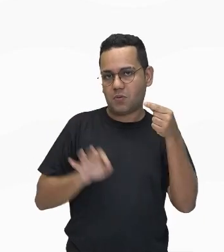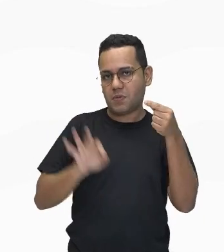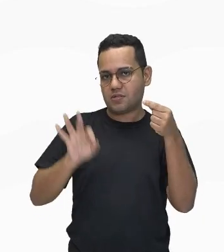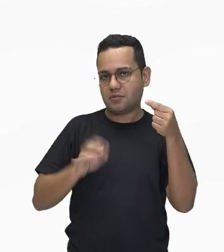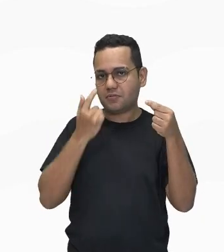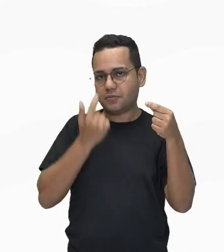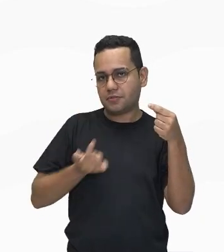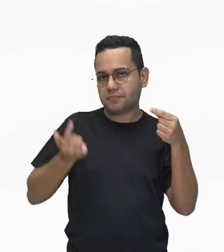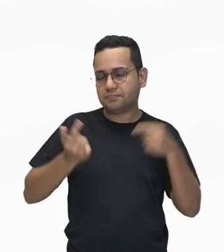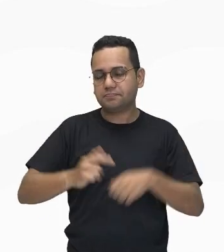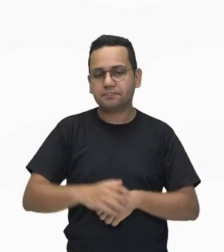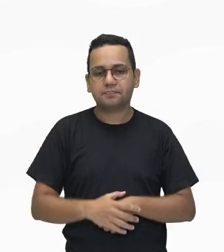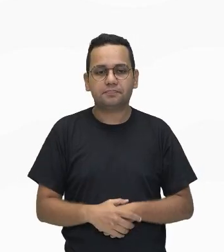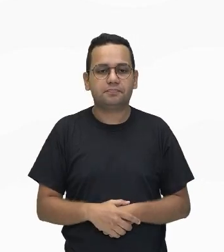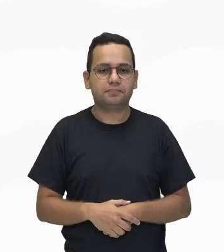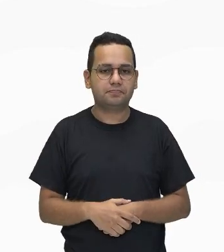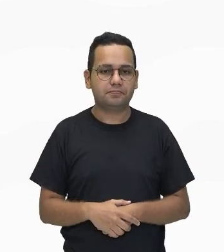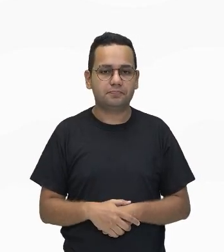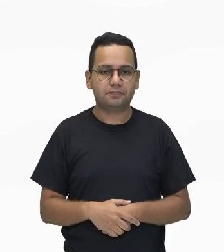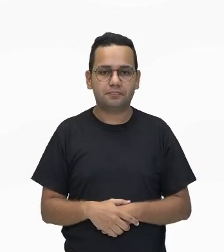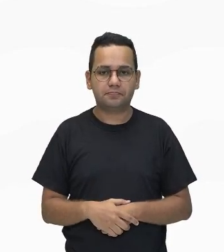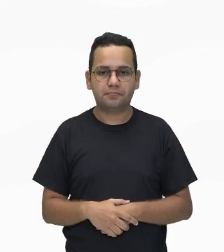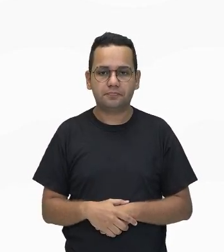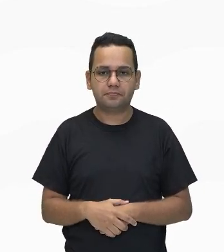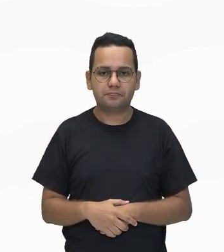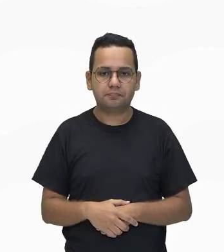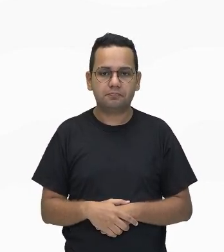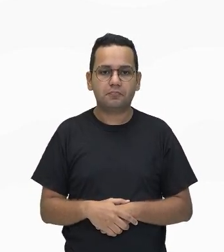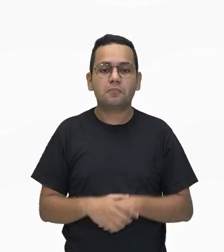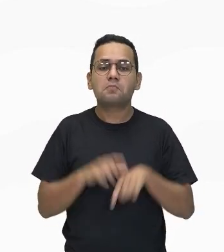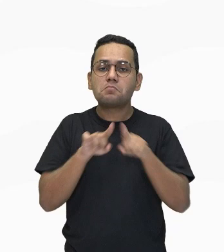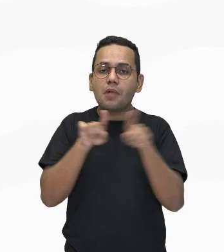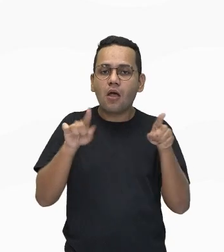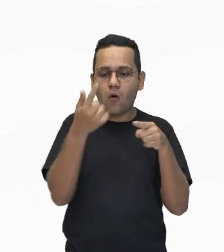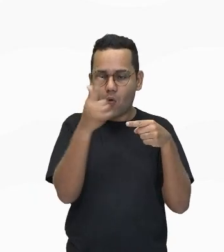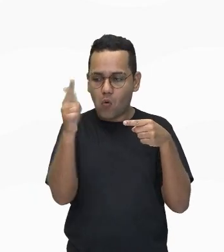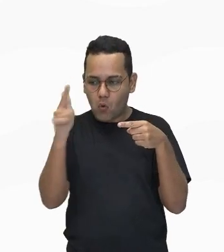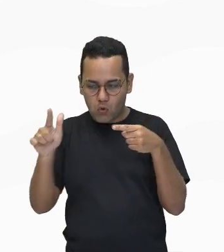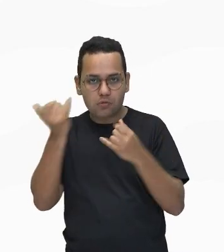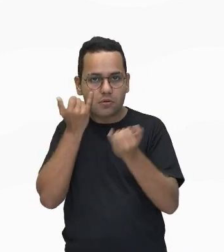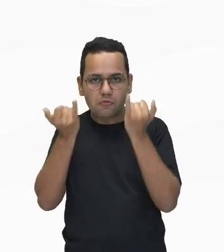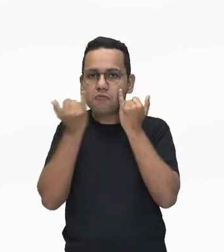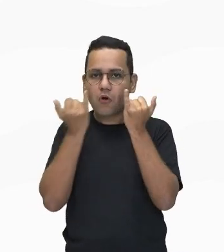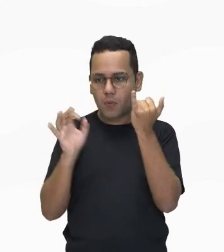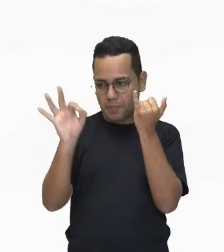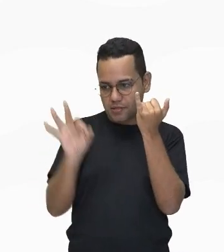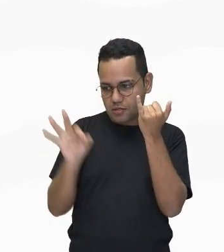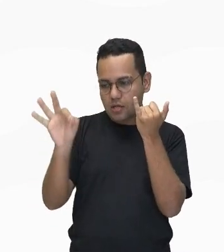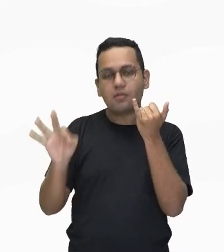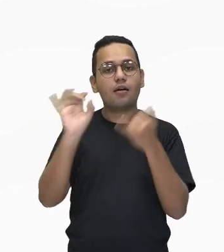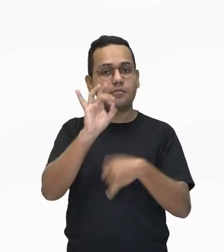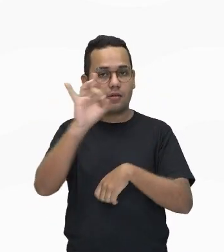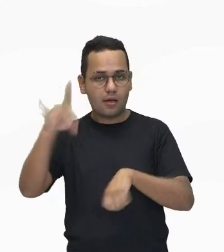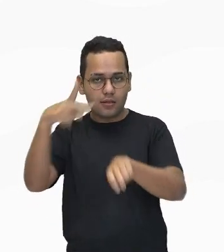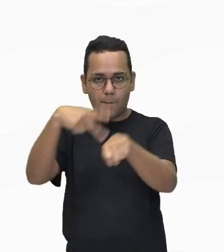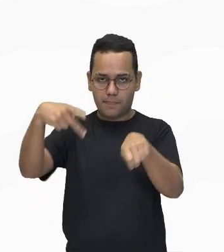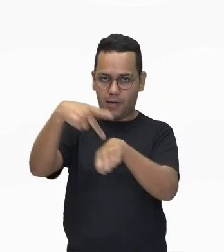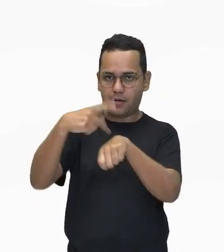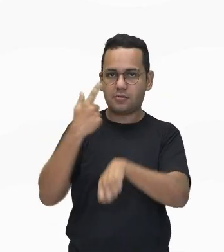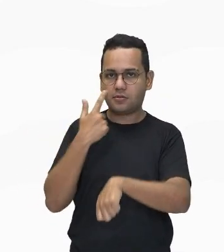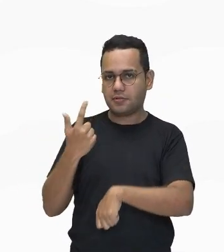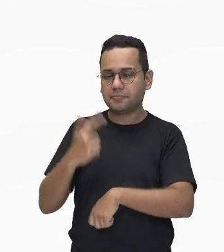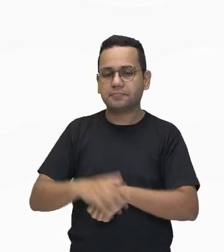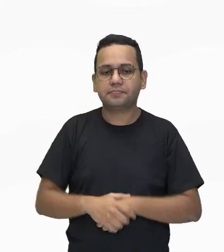a maior parte dentro do território do Brasil e o resto sendo distribuído pelos demais territórios, tá? A gente tem aí